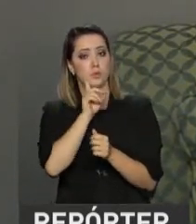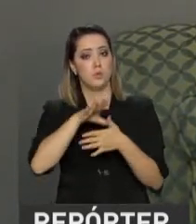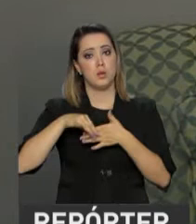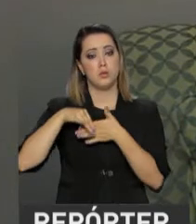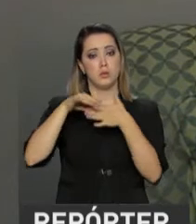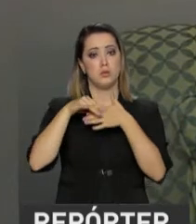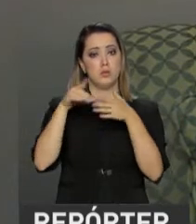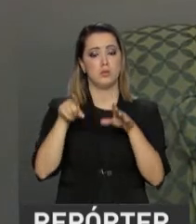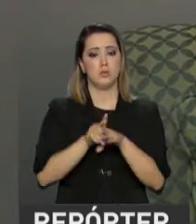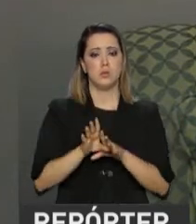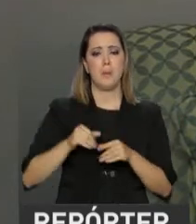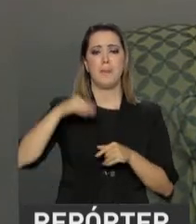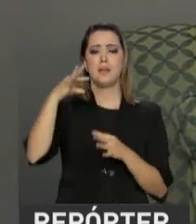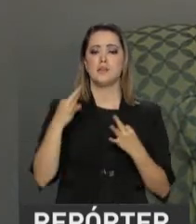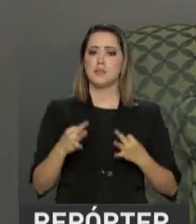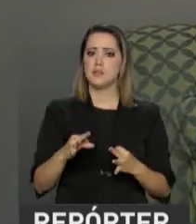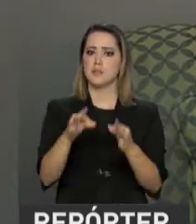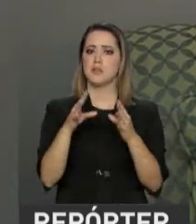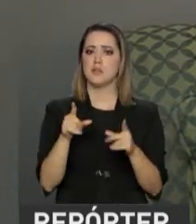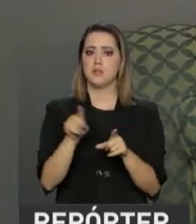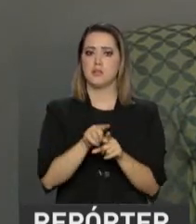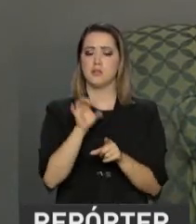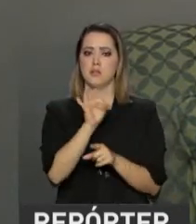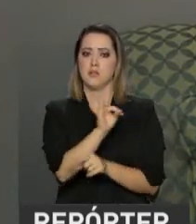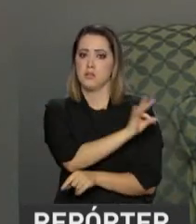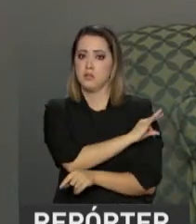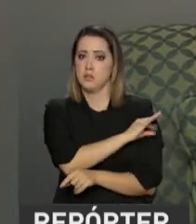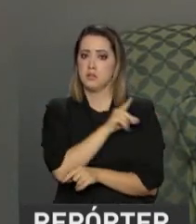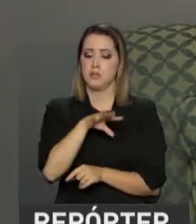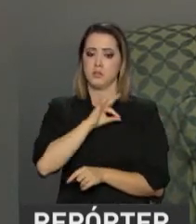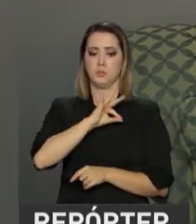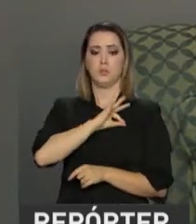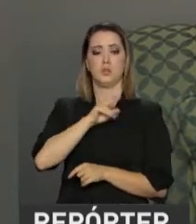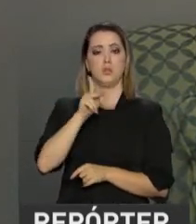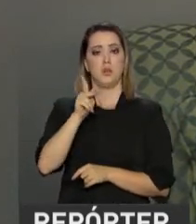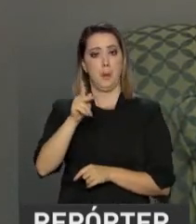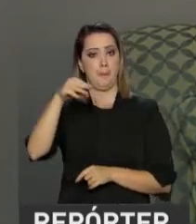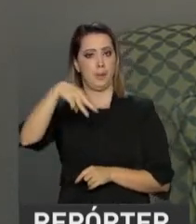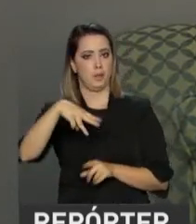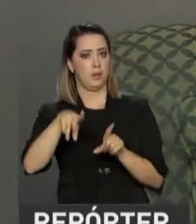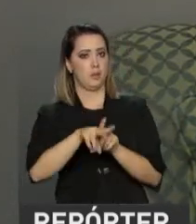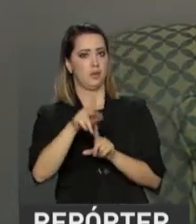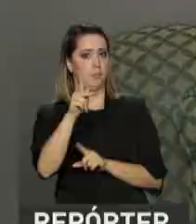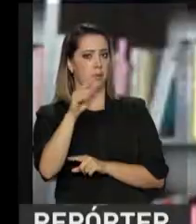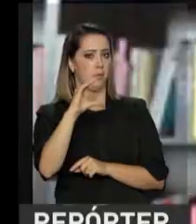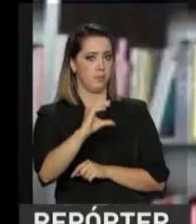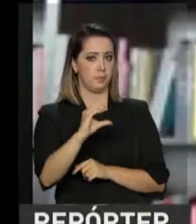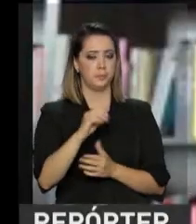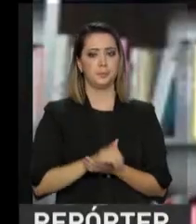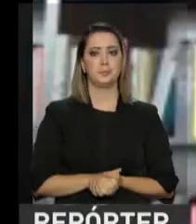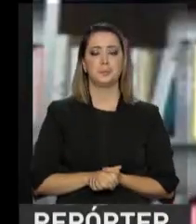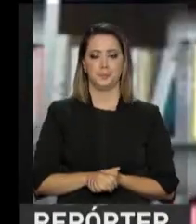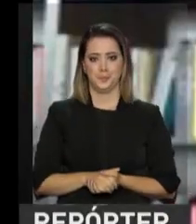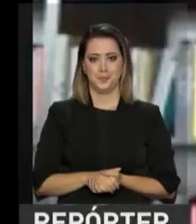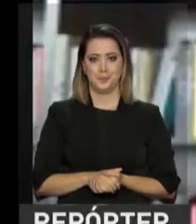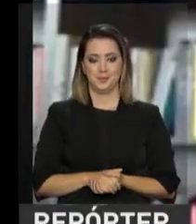lideranças mais técnicas, mais destacadas das polícias militares e civis dos estados.